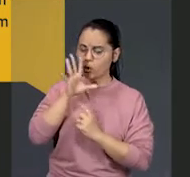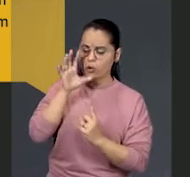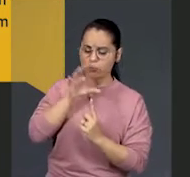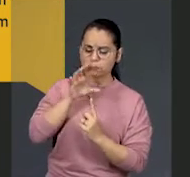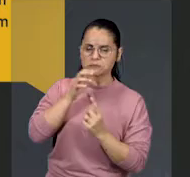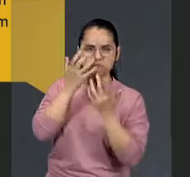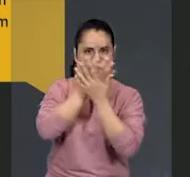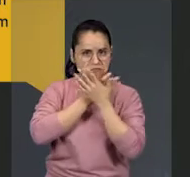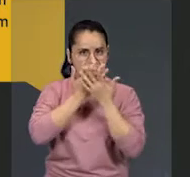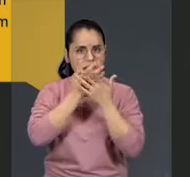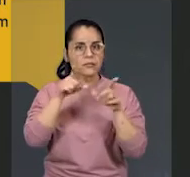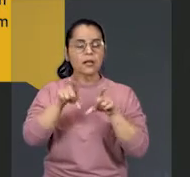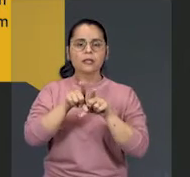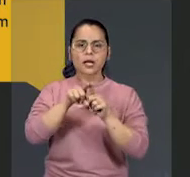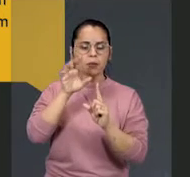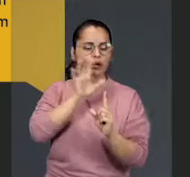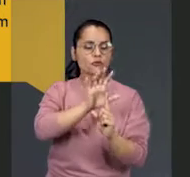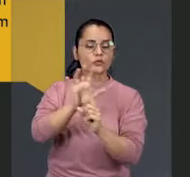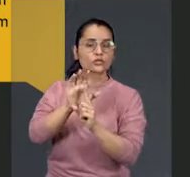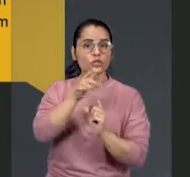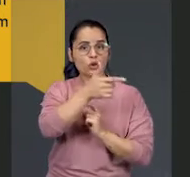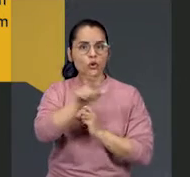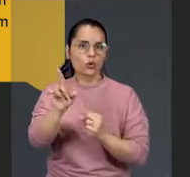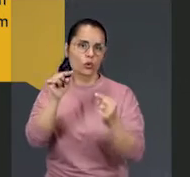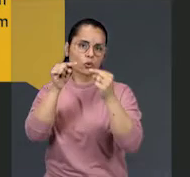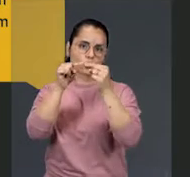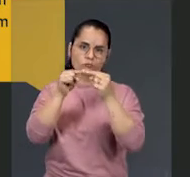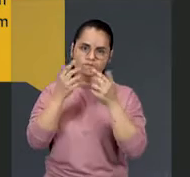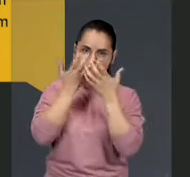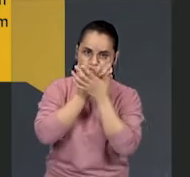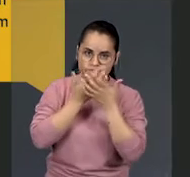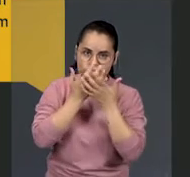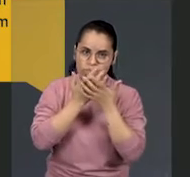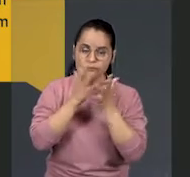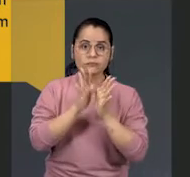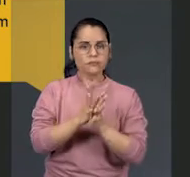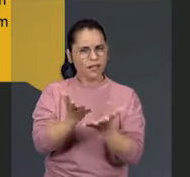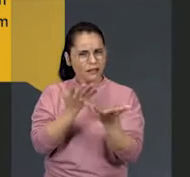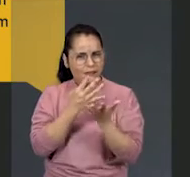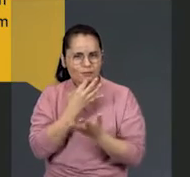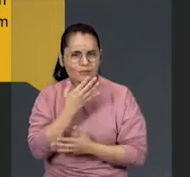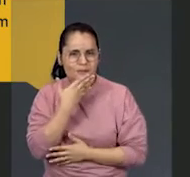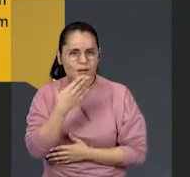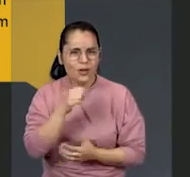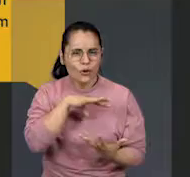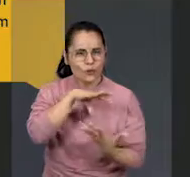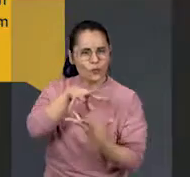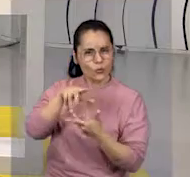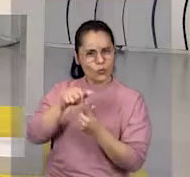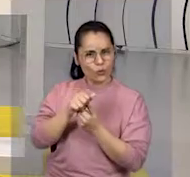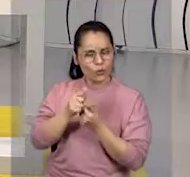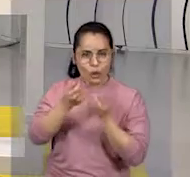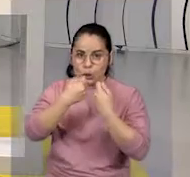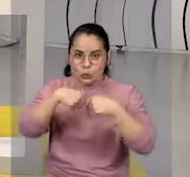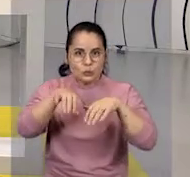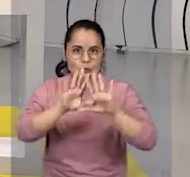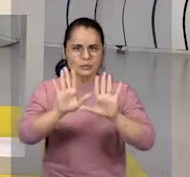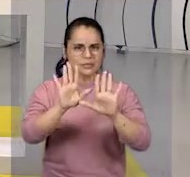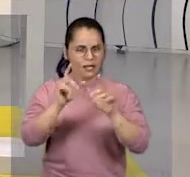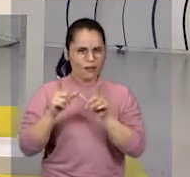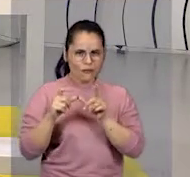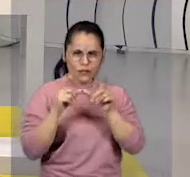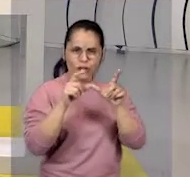musicais e influenciam outras musicalidades. Quer conhecer melhor o mundo sem precisar de